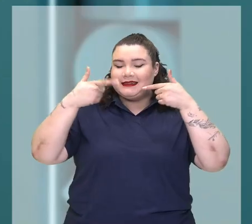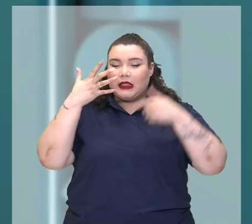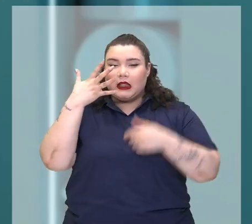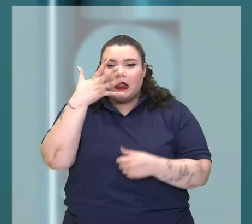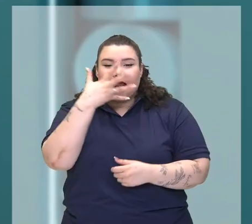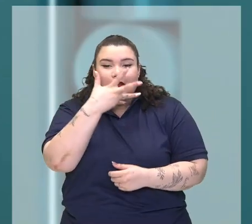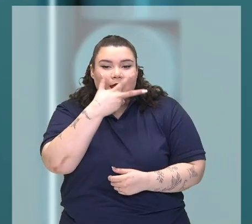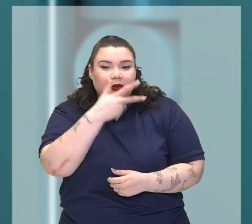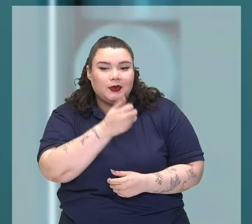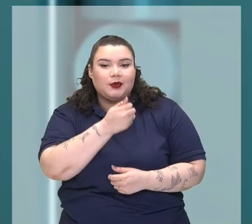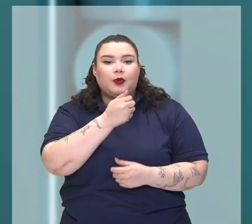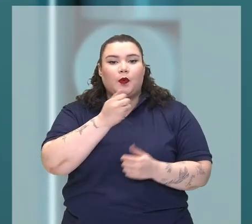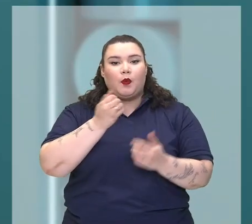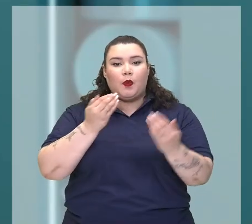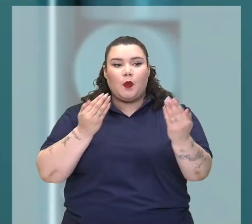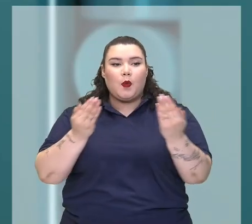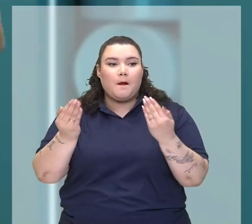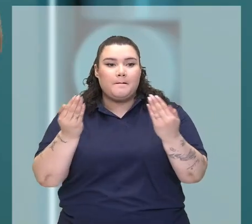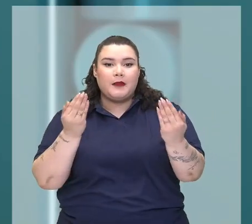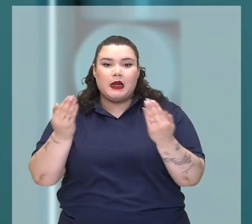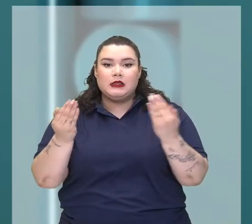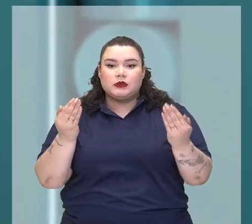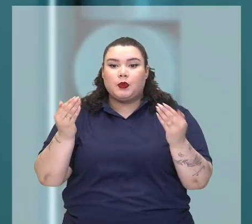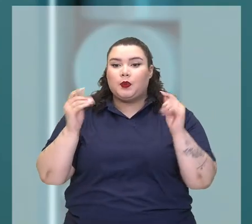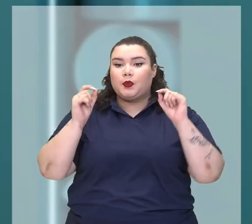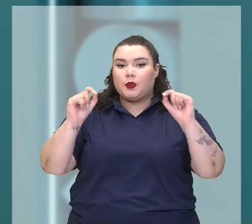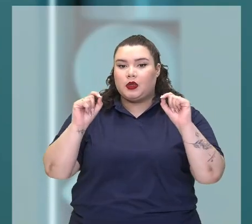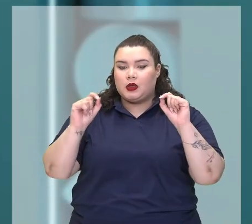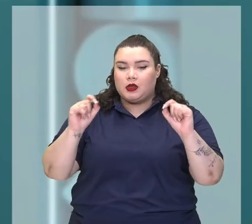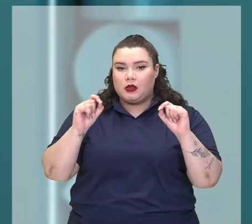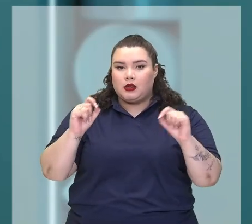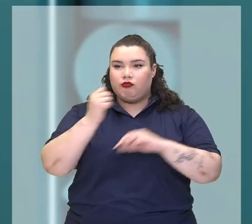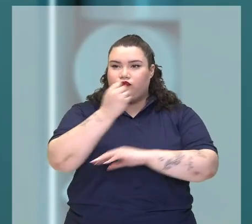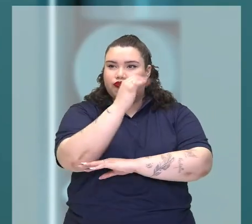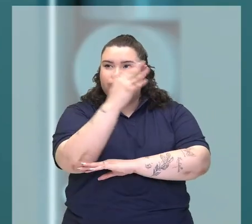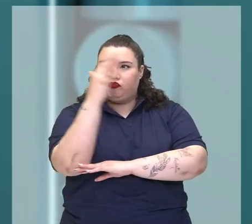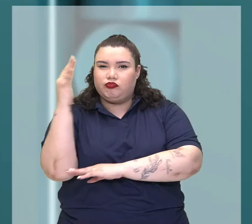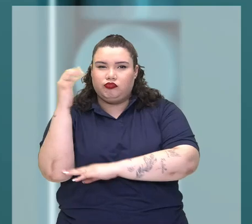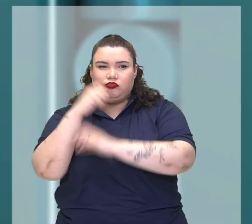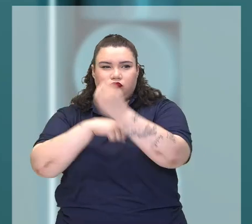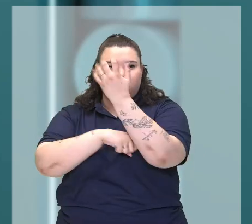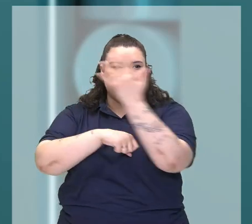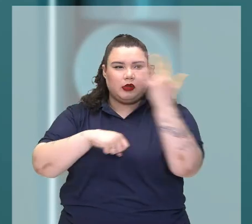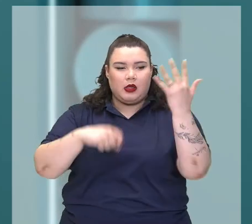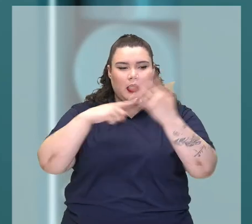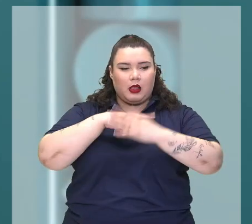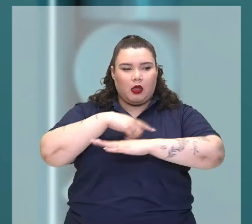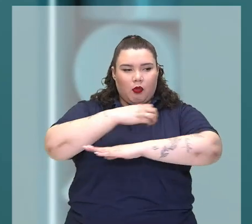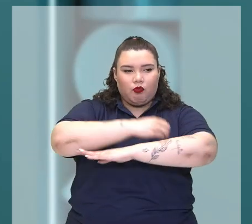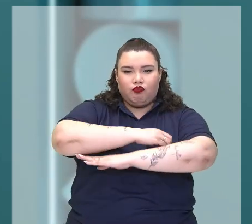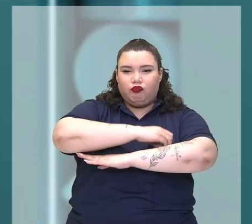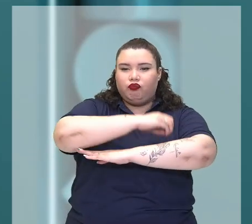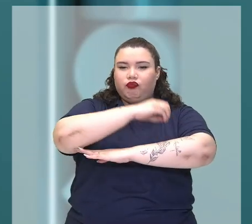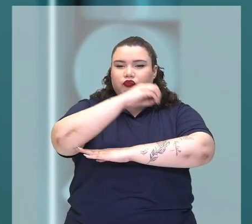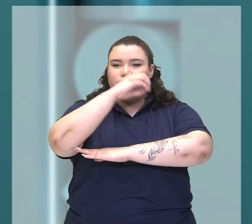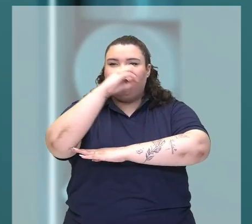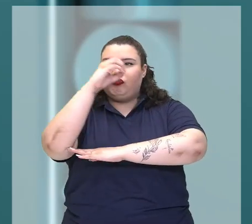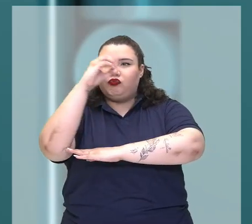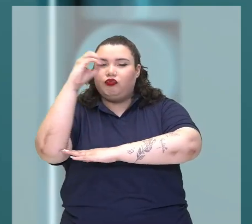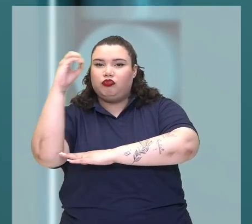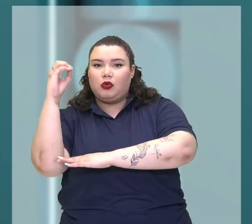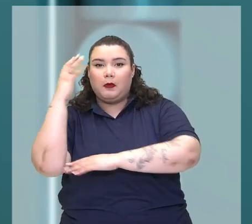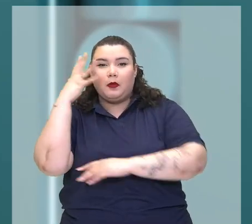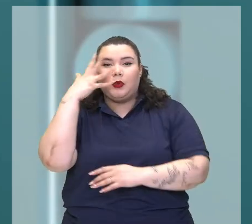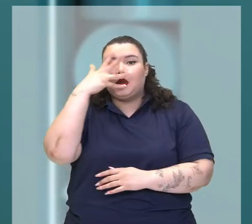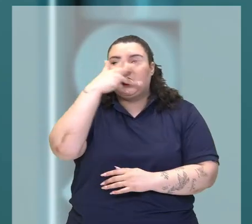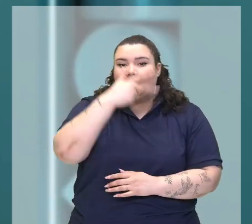é comparado aí à questão do amanhecer. Então, temos um sentido